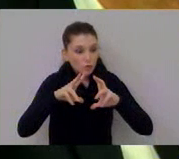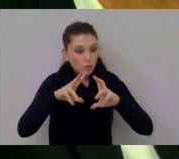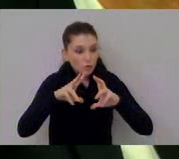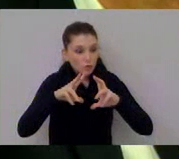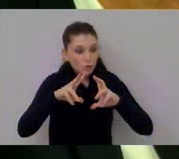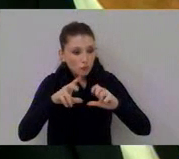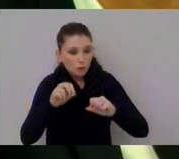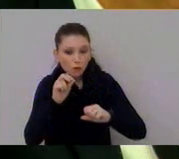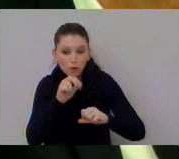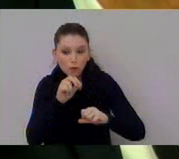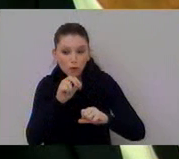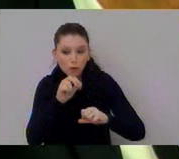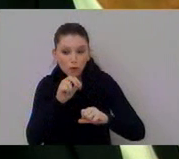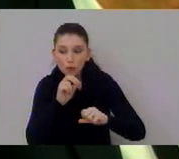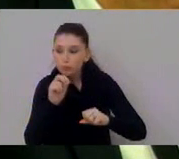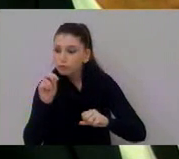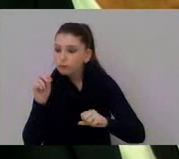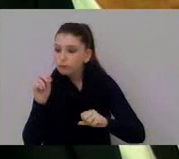na região,